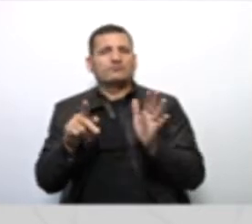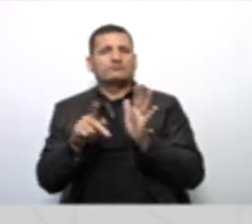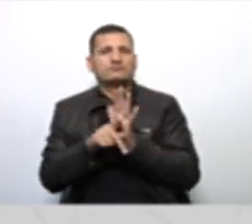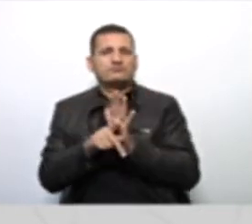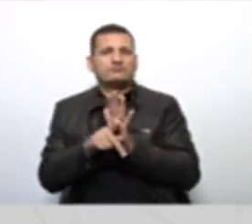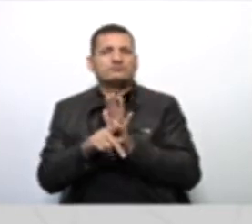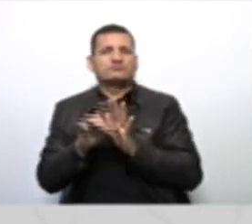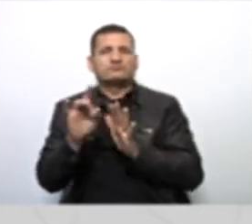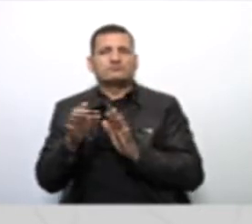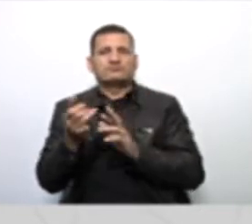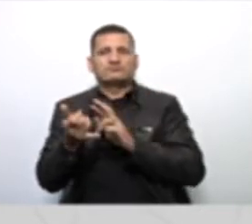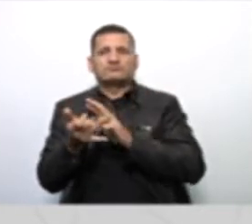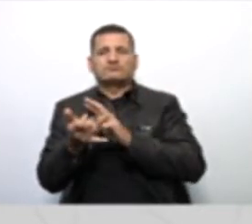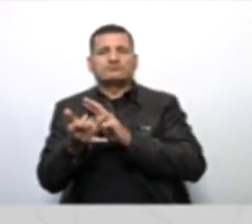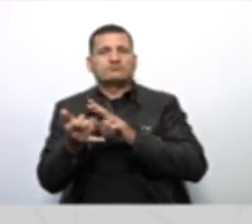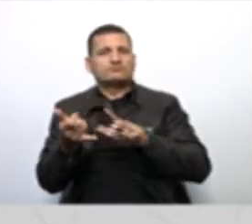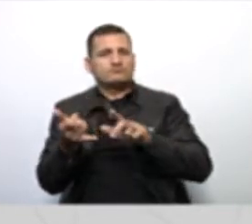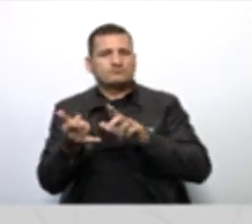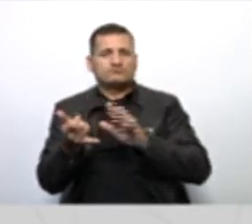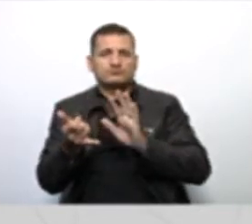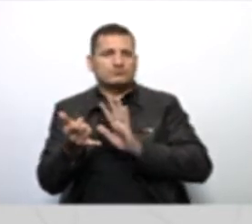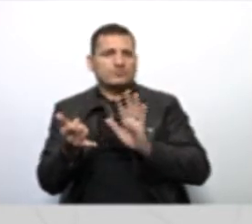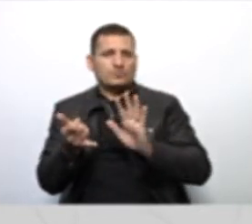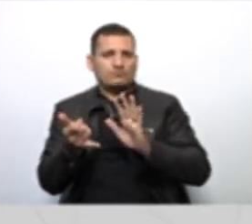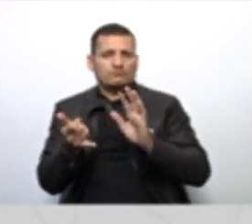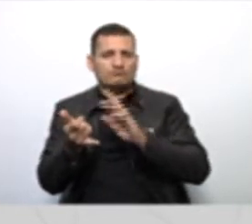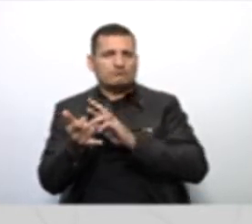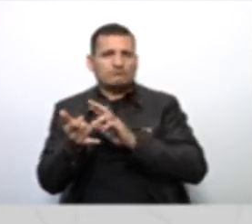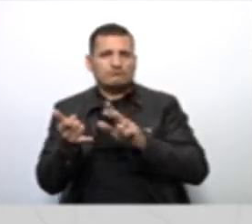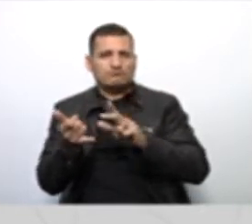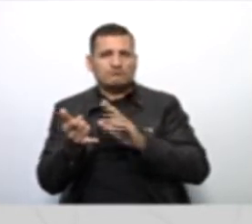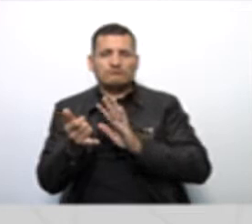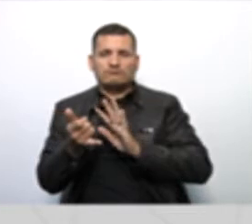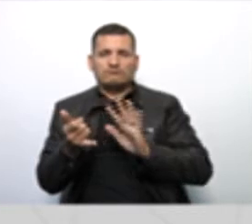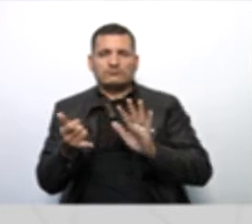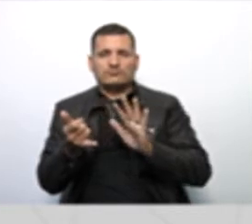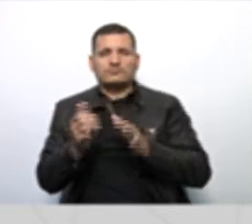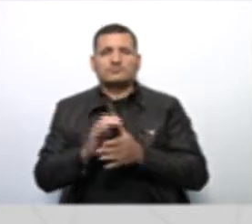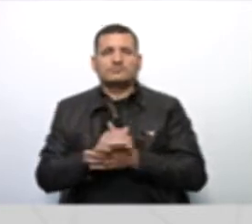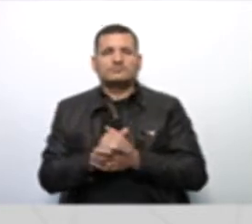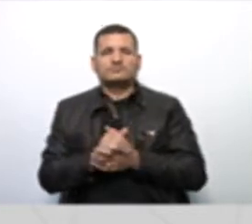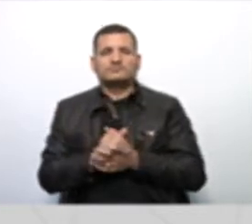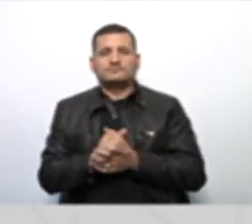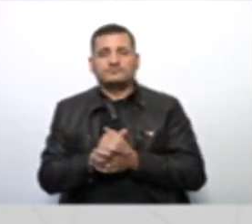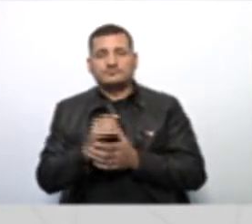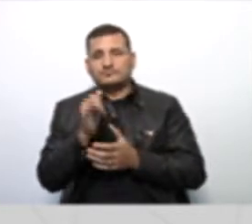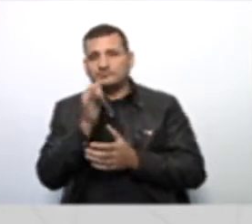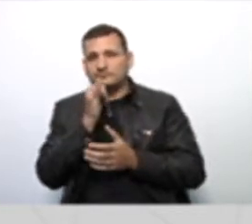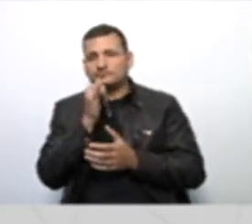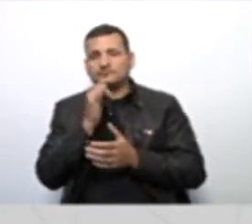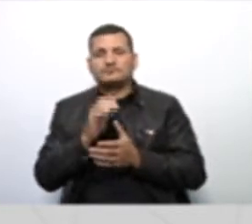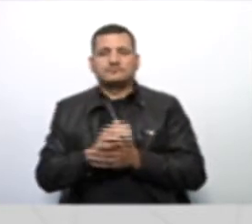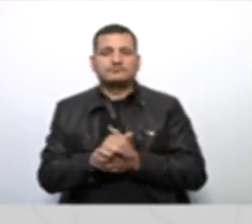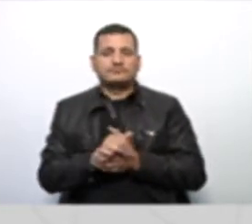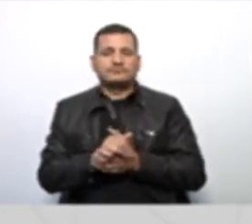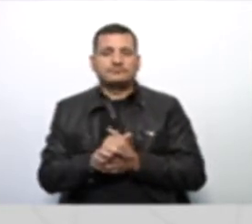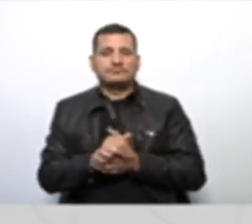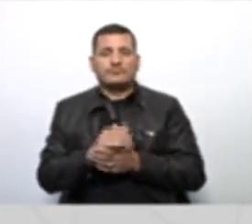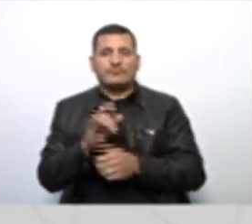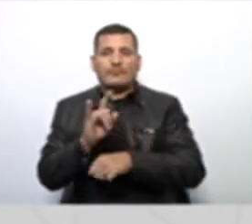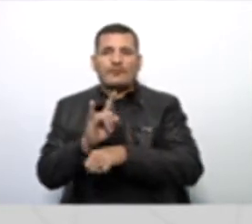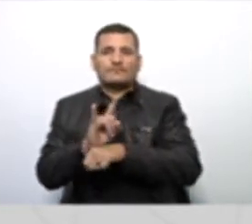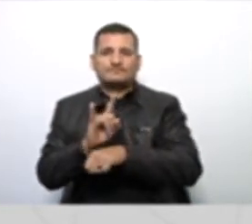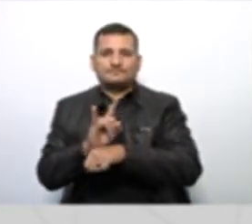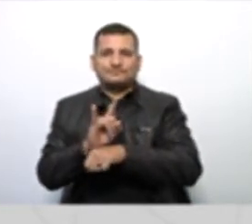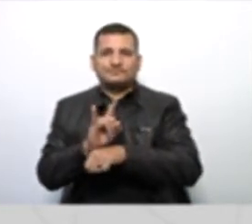especificamente para smartphone. Então, eles são focados para dispositivos móveis. vou citar um exemplo aqui, o nosso Android.